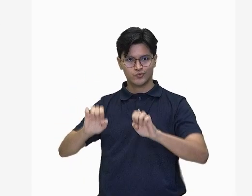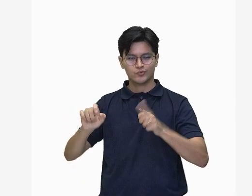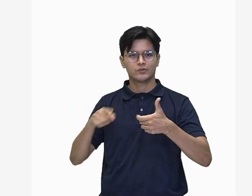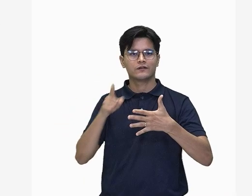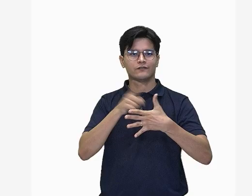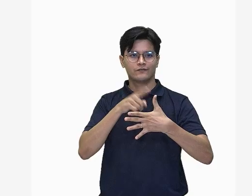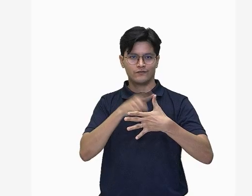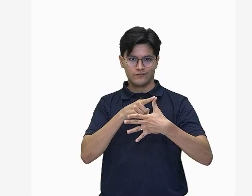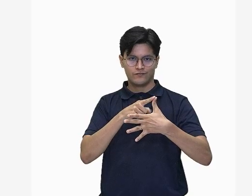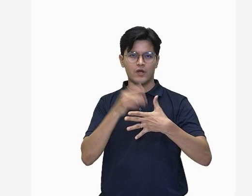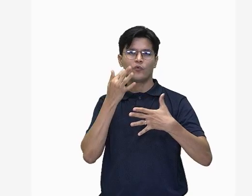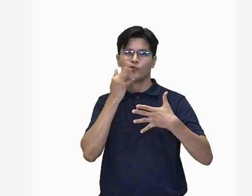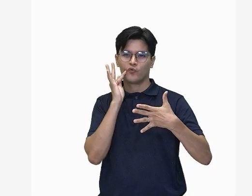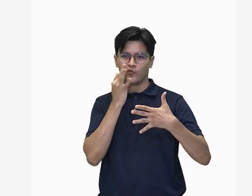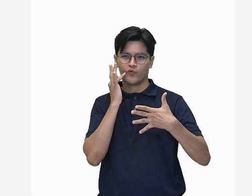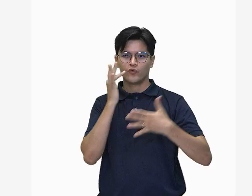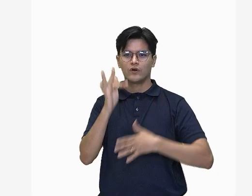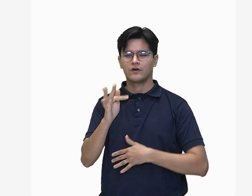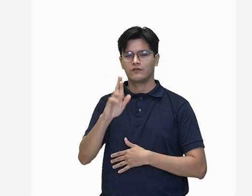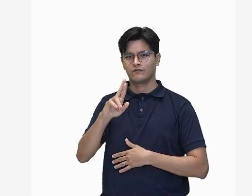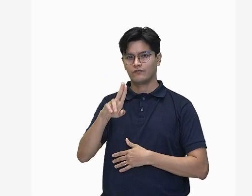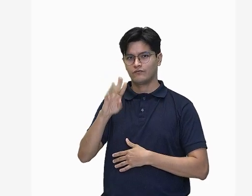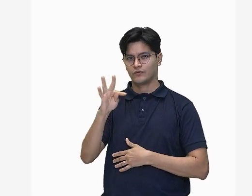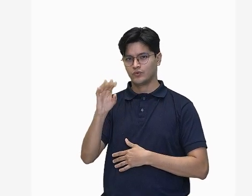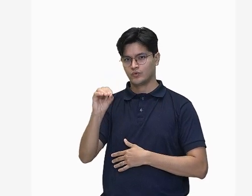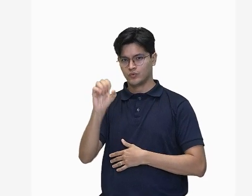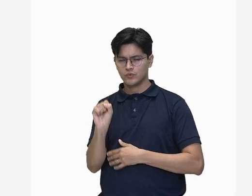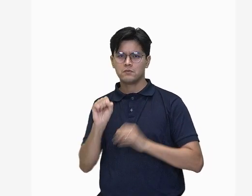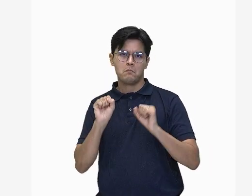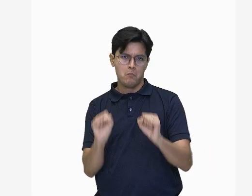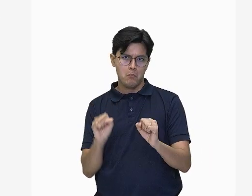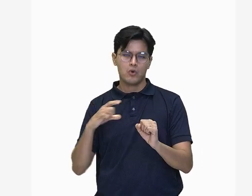frutos, que podem ser ricos em vitaminas,